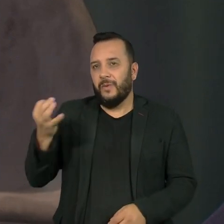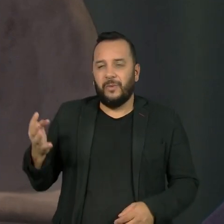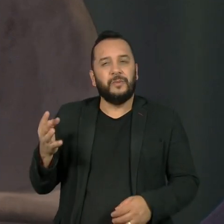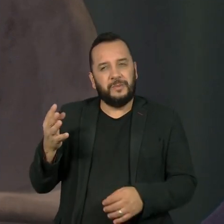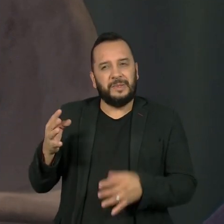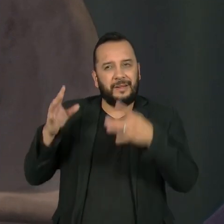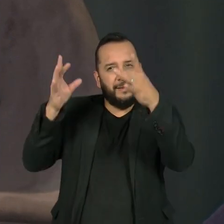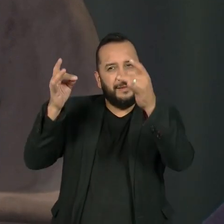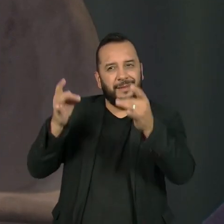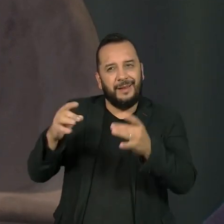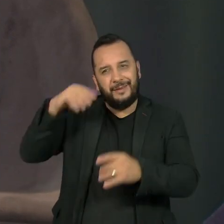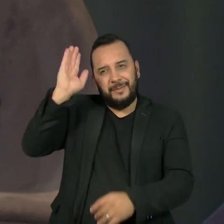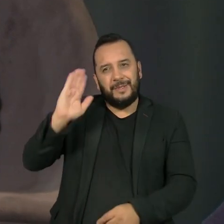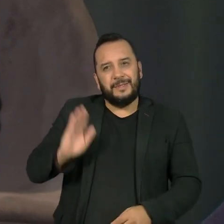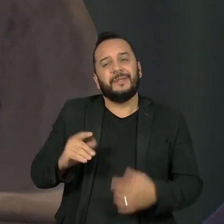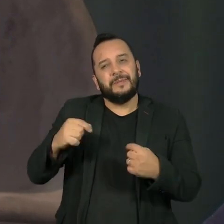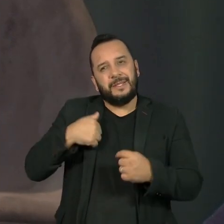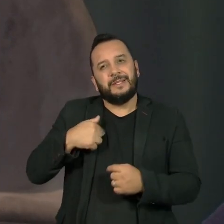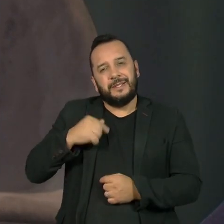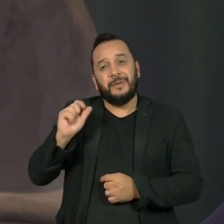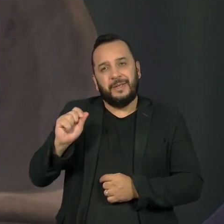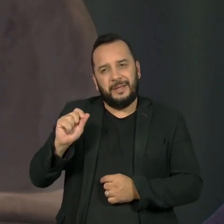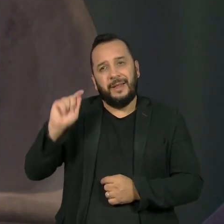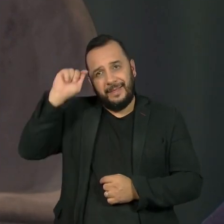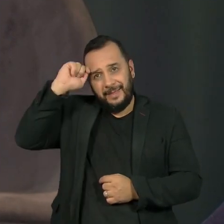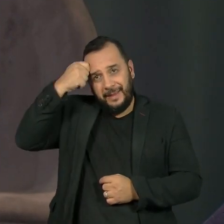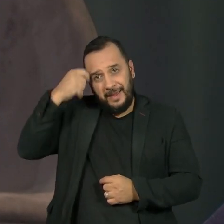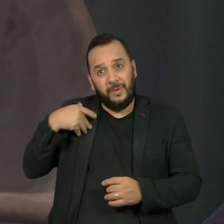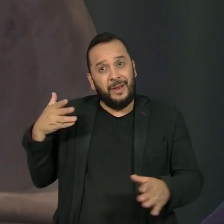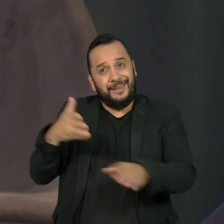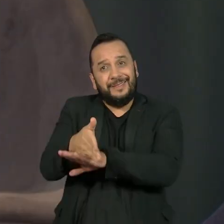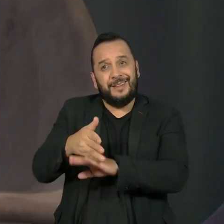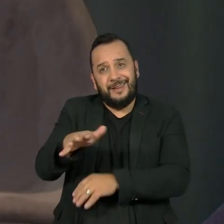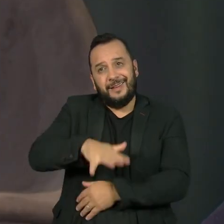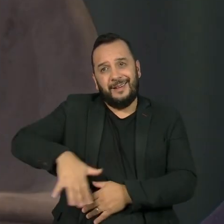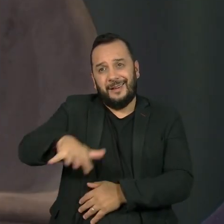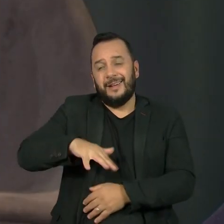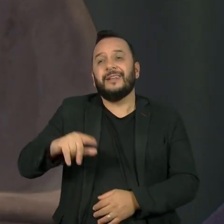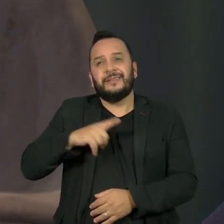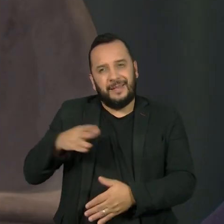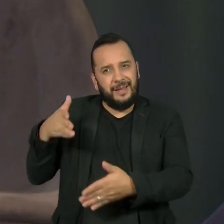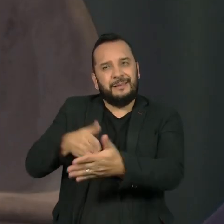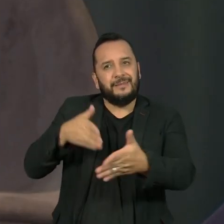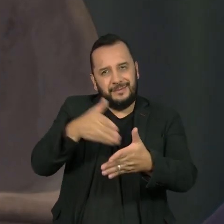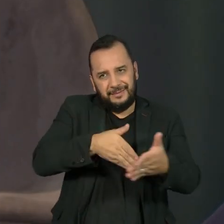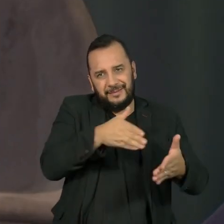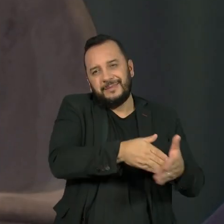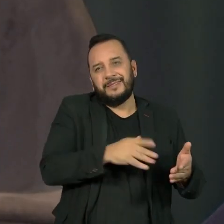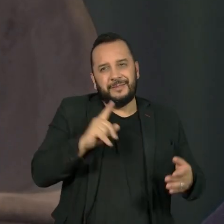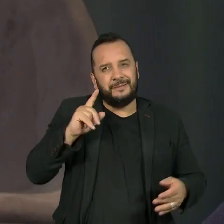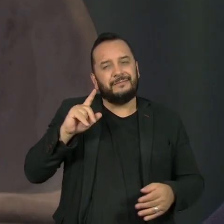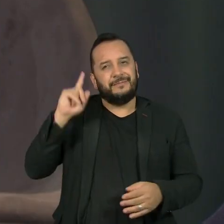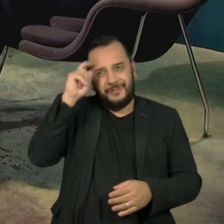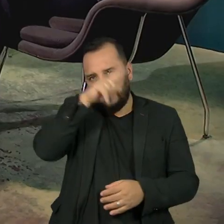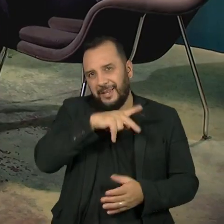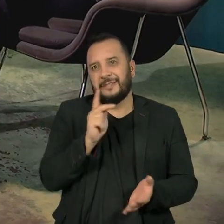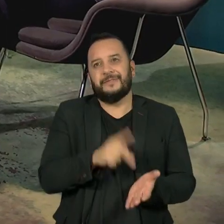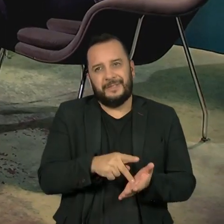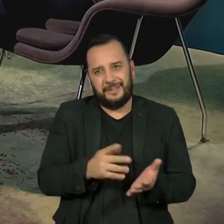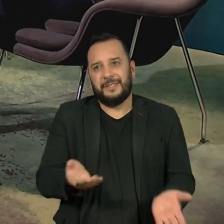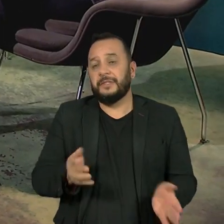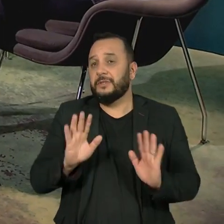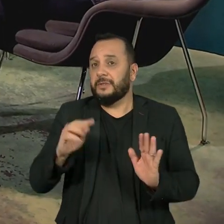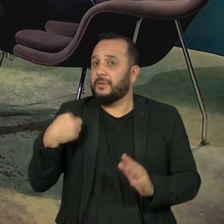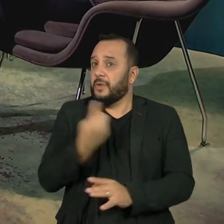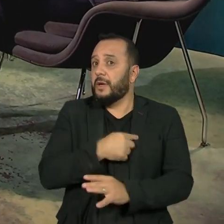Brasil o negro possa ascender e estar presente nele, né? E são muitas dificuldades de verdade. Então, acho que é muito necessário